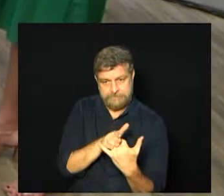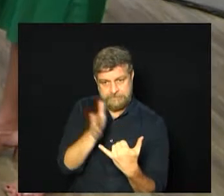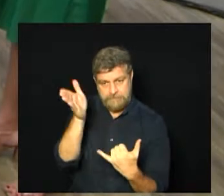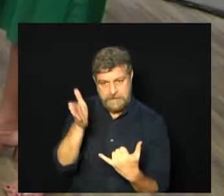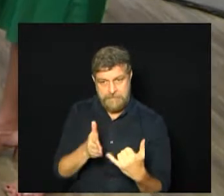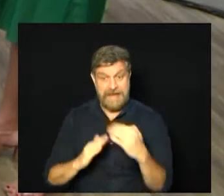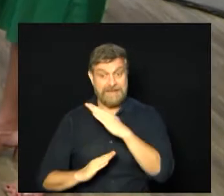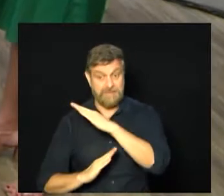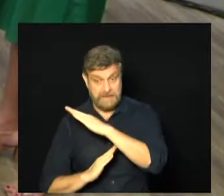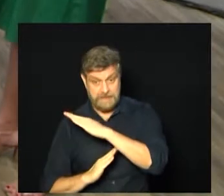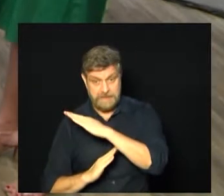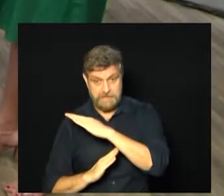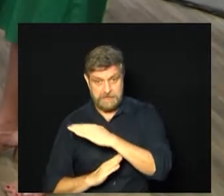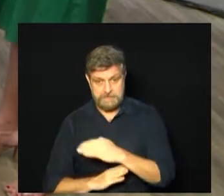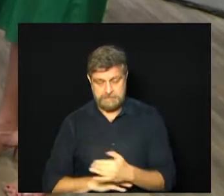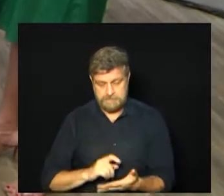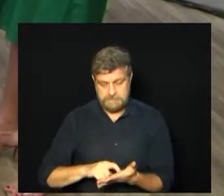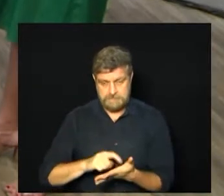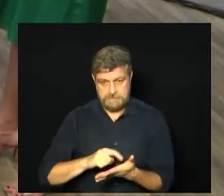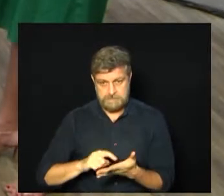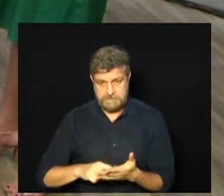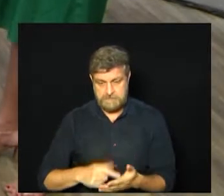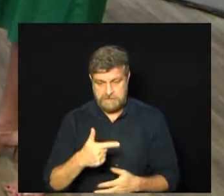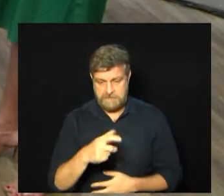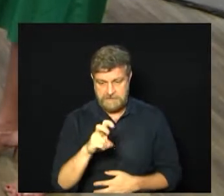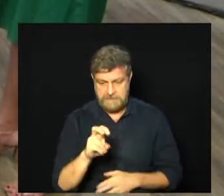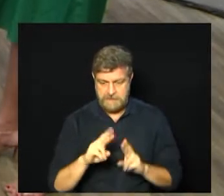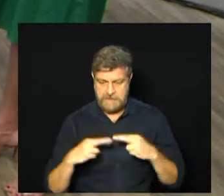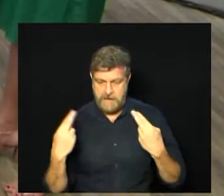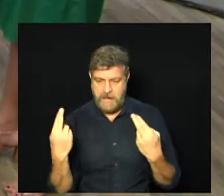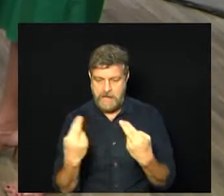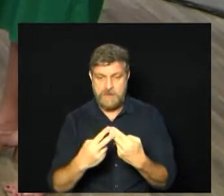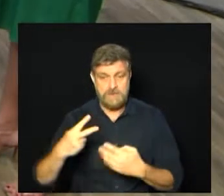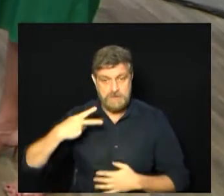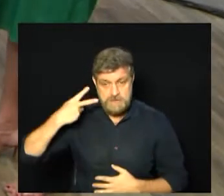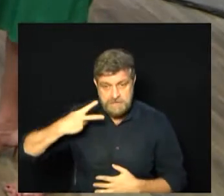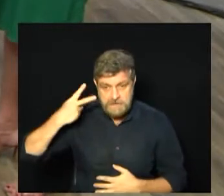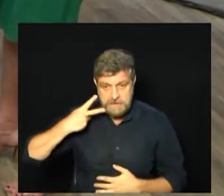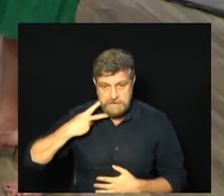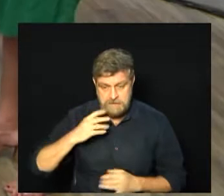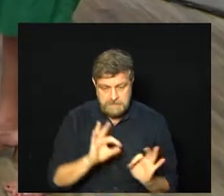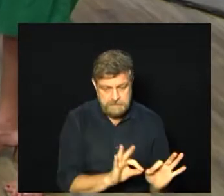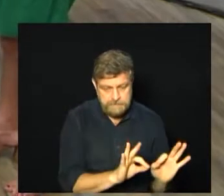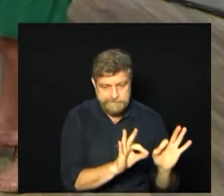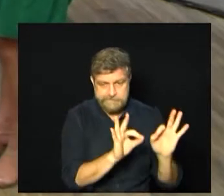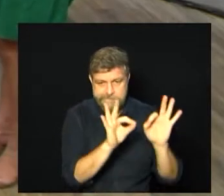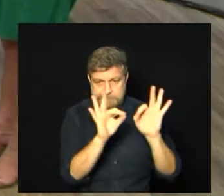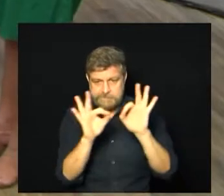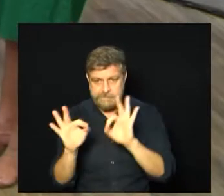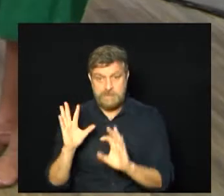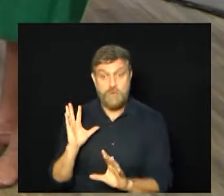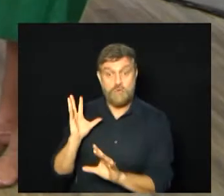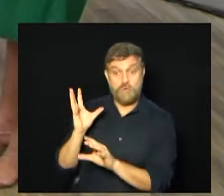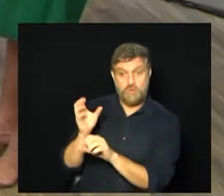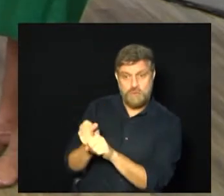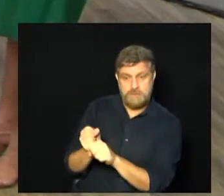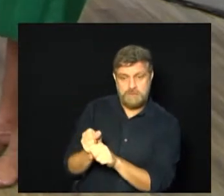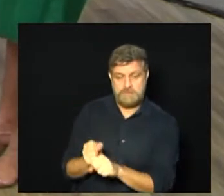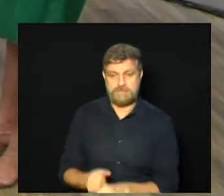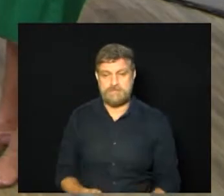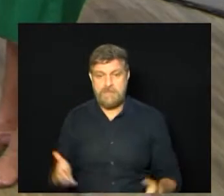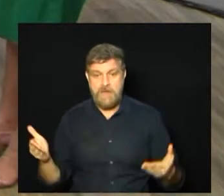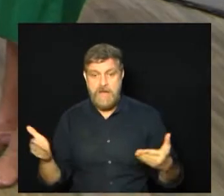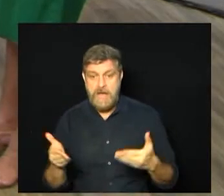youtube.com/TV Câmara Campinas, é só digitar lá, 25ª reunião ordinária que você acompanha na íntegra. Mirna Abreu, é hora de